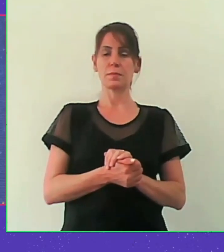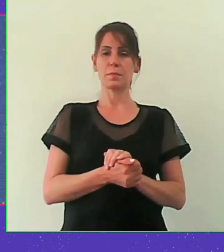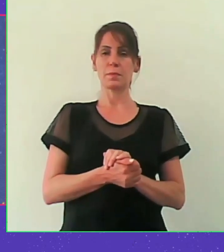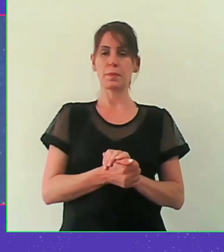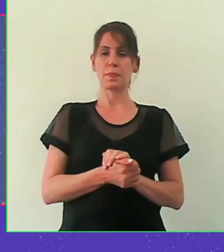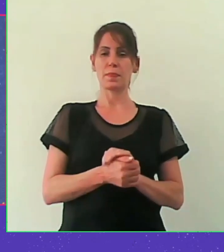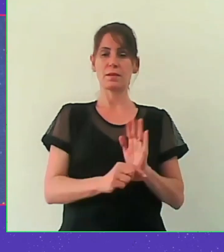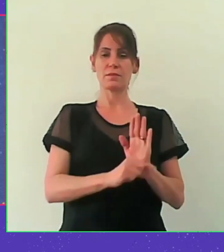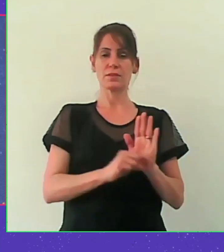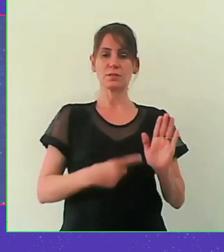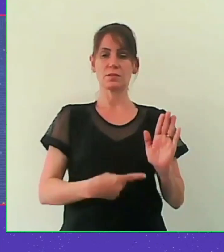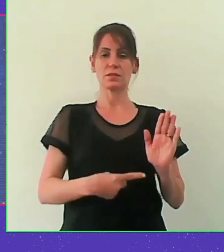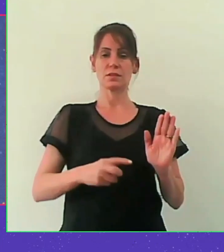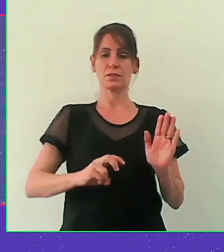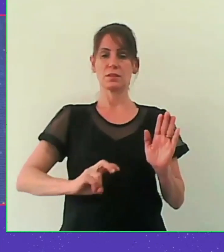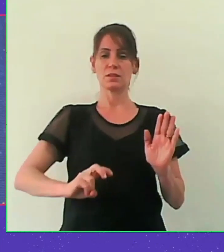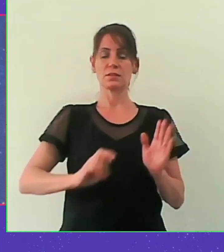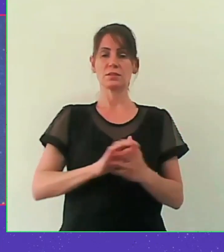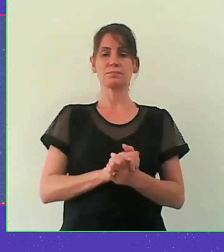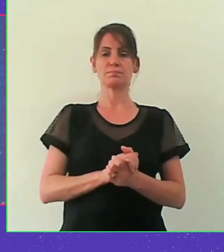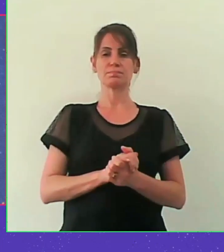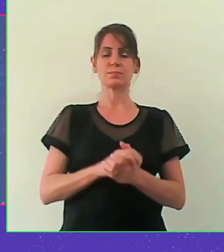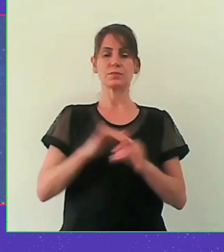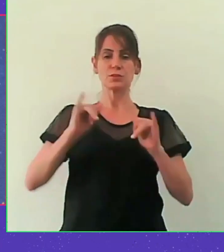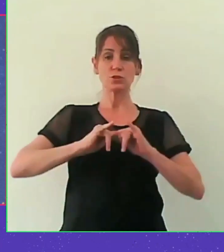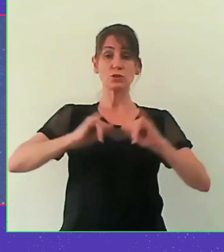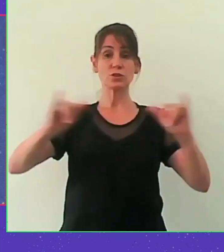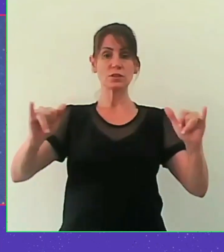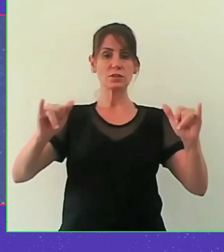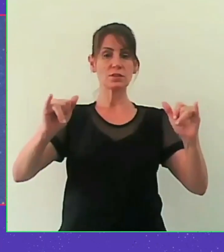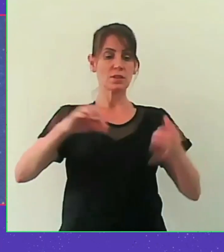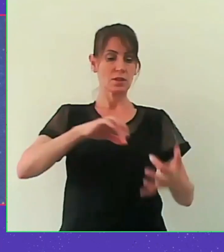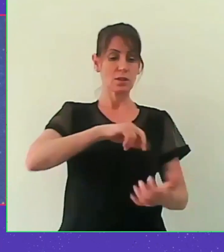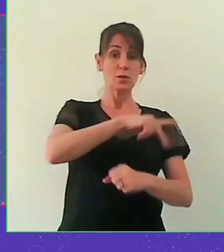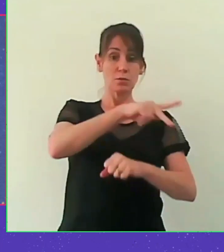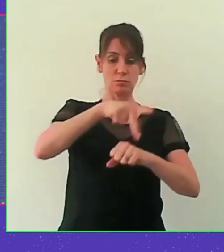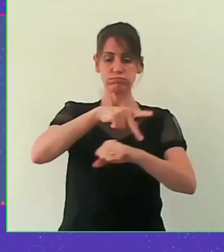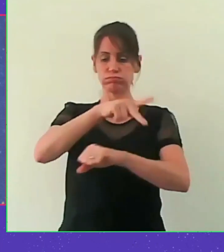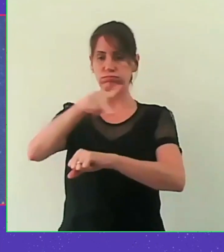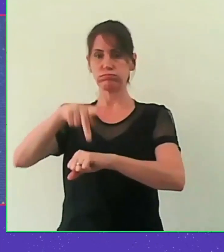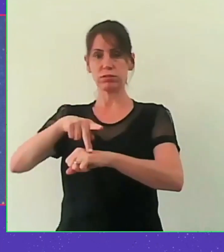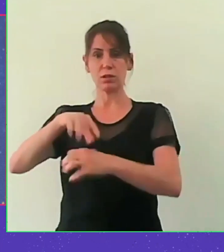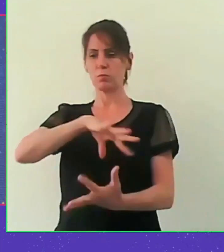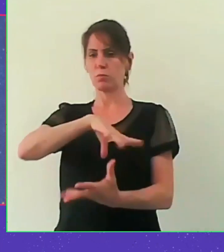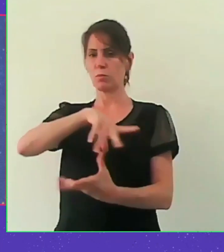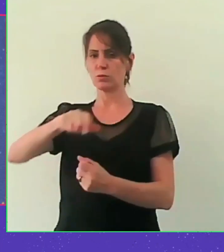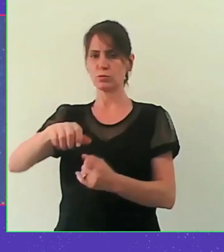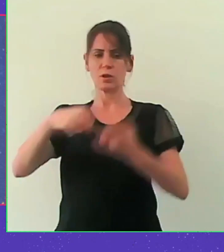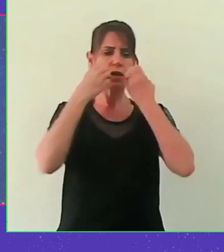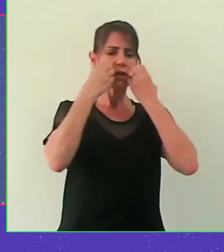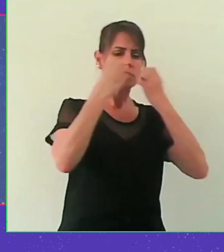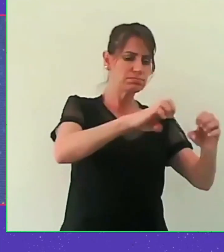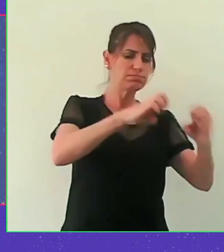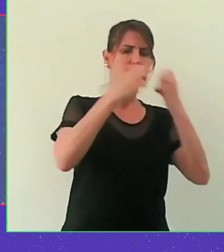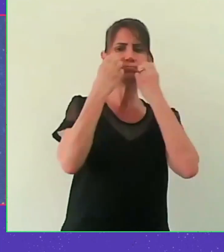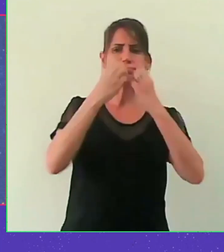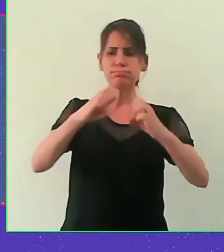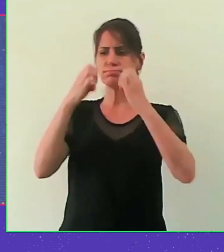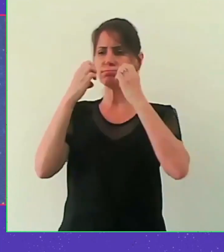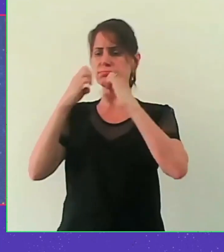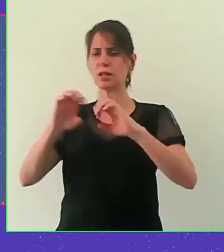15. E disse-lhes: ide por todo o mundo e pregai o Evangelho a